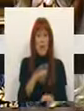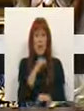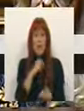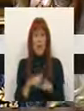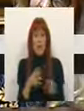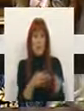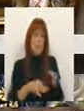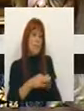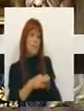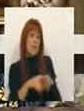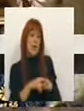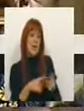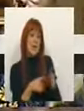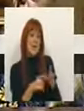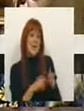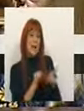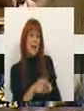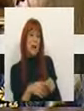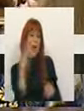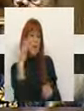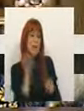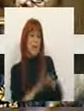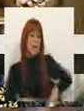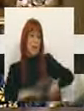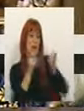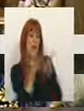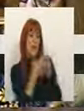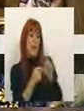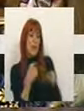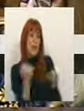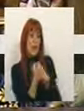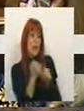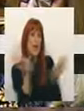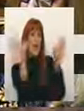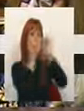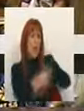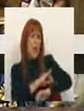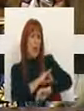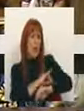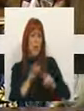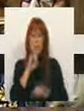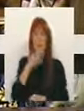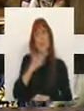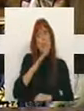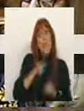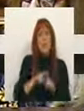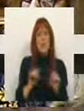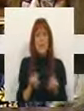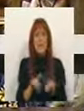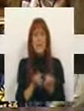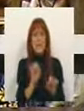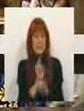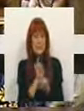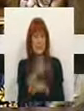ser ajustada às necessidades e perspectivas da evolução da economia e do emprego. E mais, uma eventual cristalização, diz o